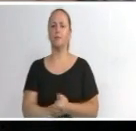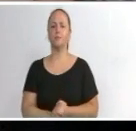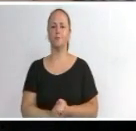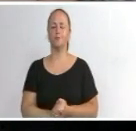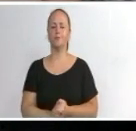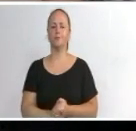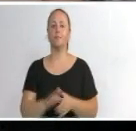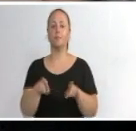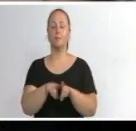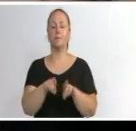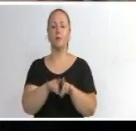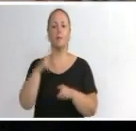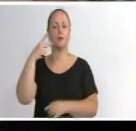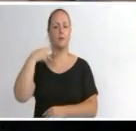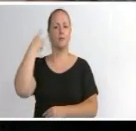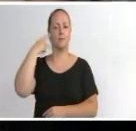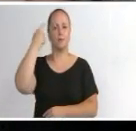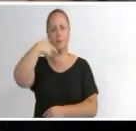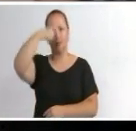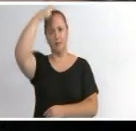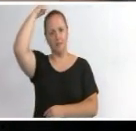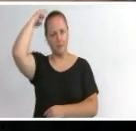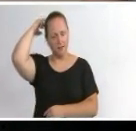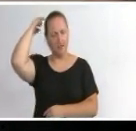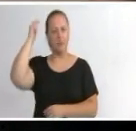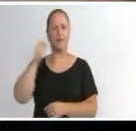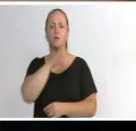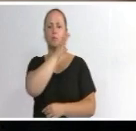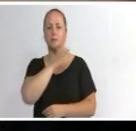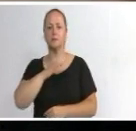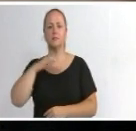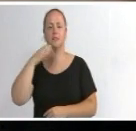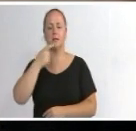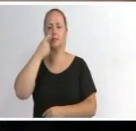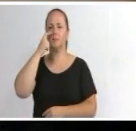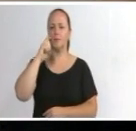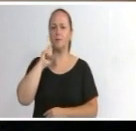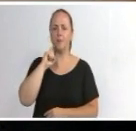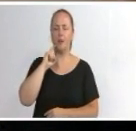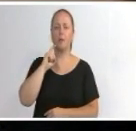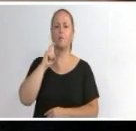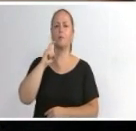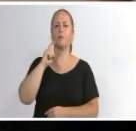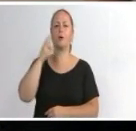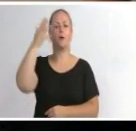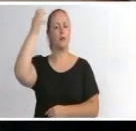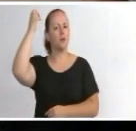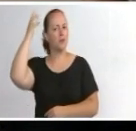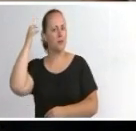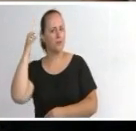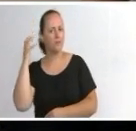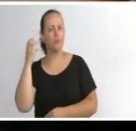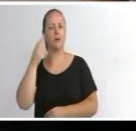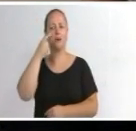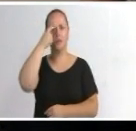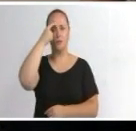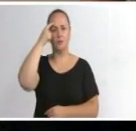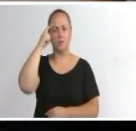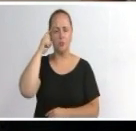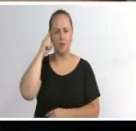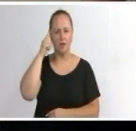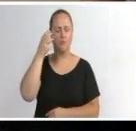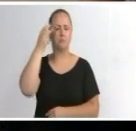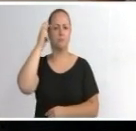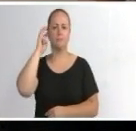Adriano Pereira, do vereador César Sim, vereador Ivan Nats, vereador Fábio Fiedler, vereador Jefferson Forrest, vereador Vanderlei Paulo de Oliveira,